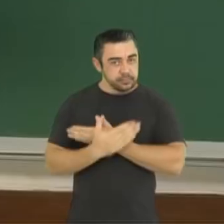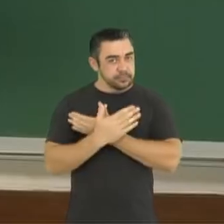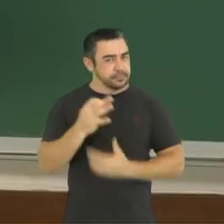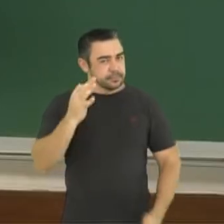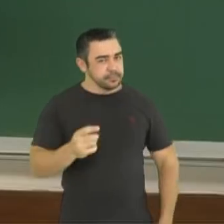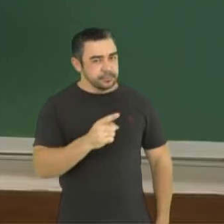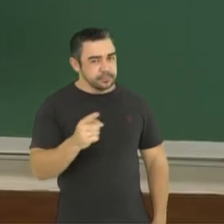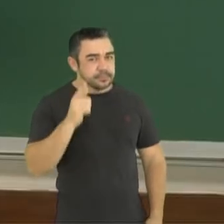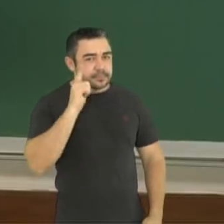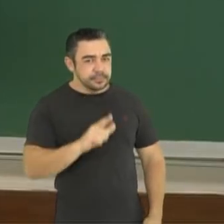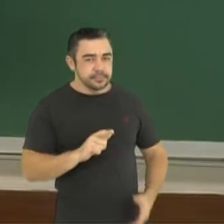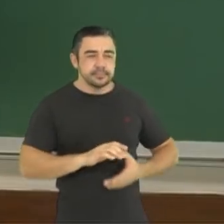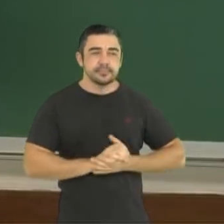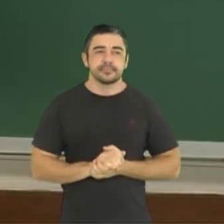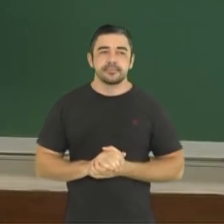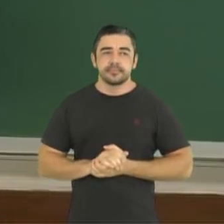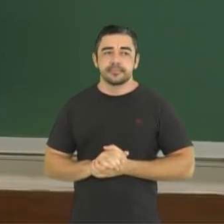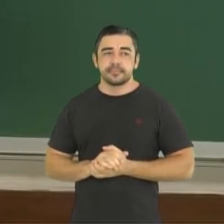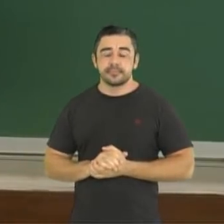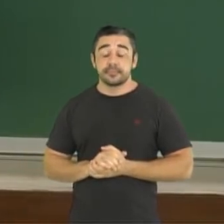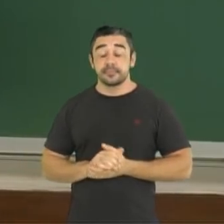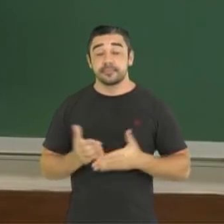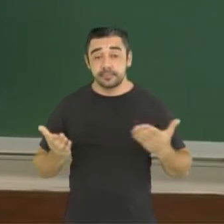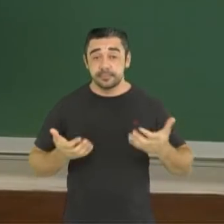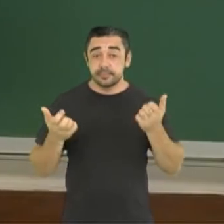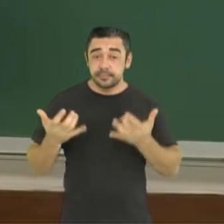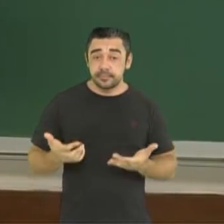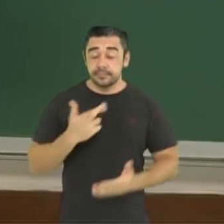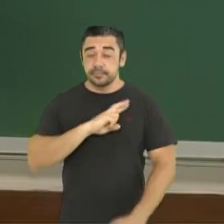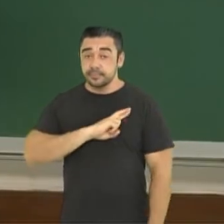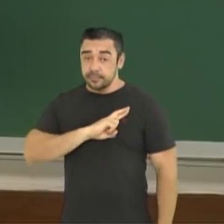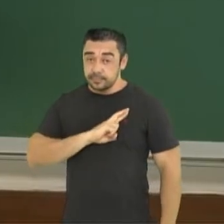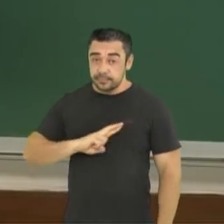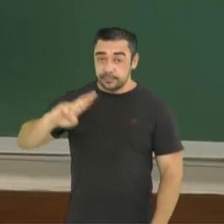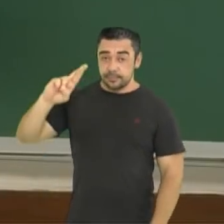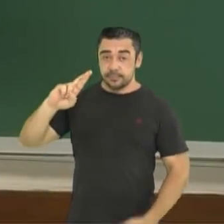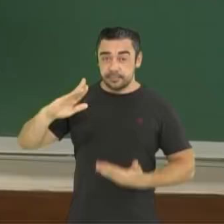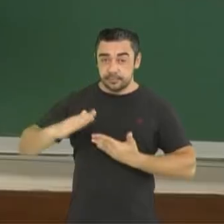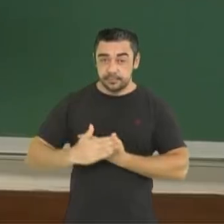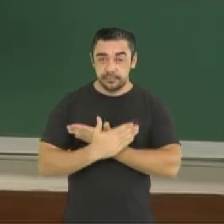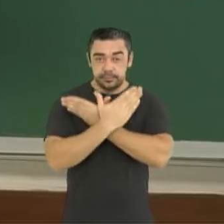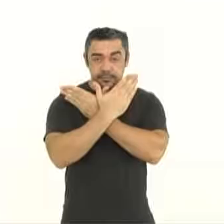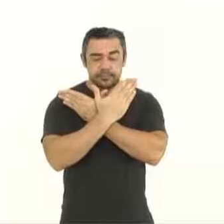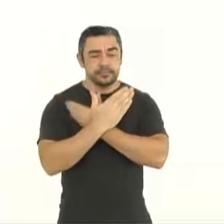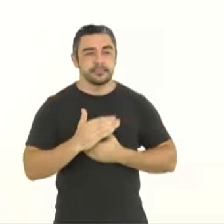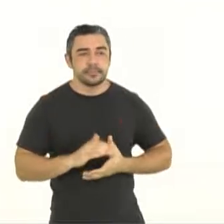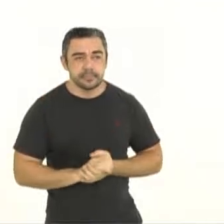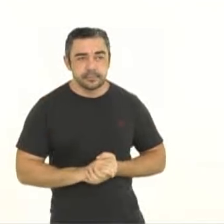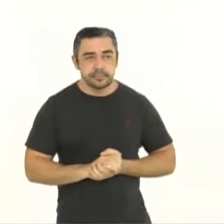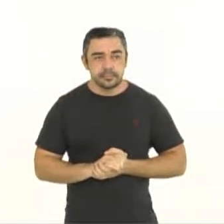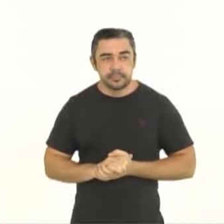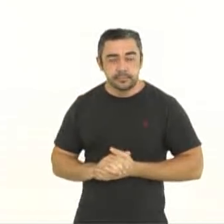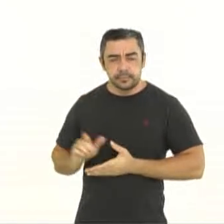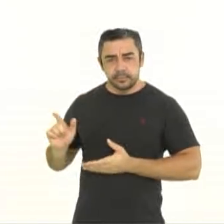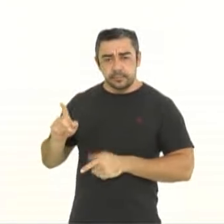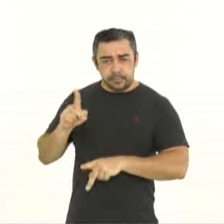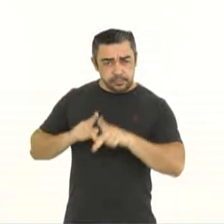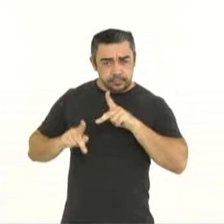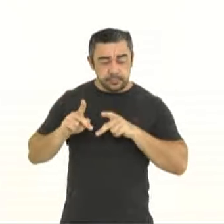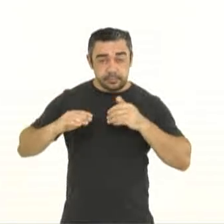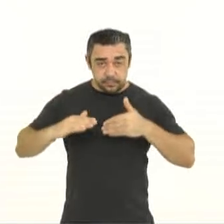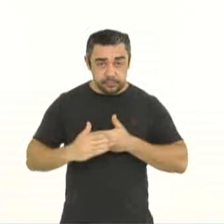vocês acertaram. Então, vamos falar agora da religião. Olha lá, os astecas